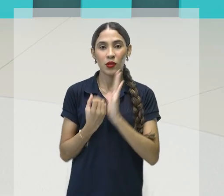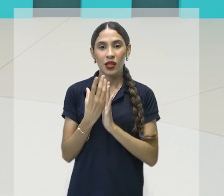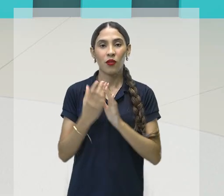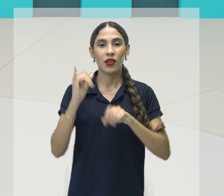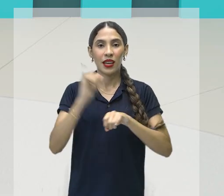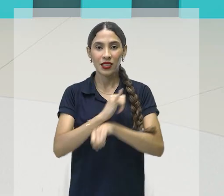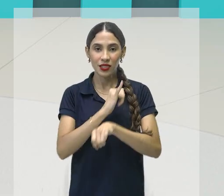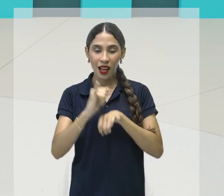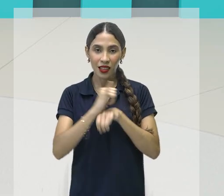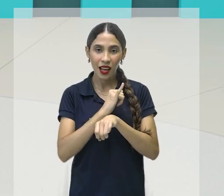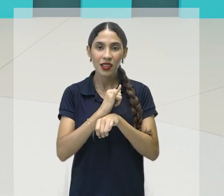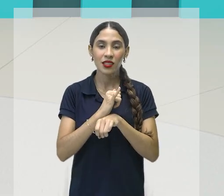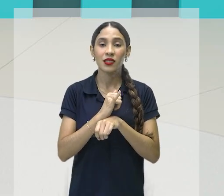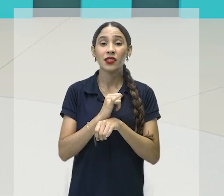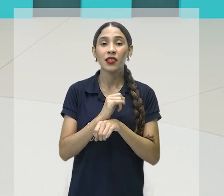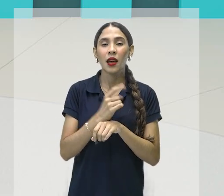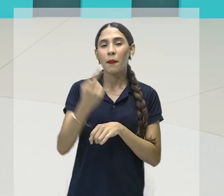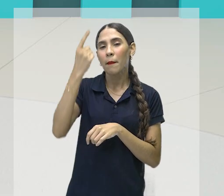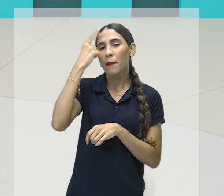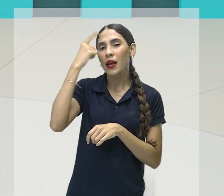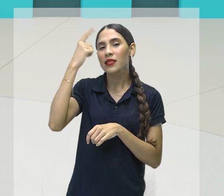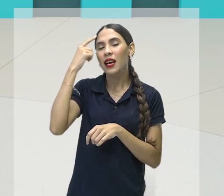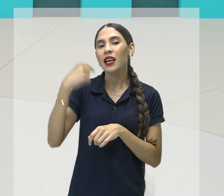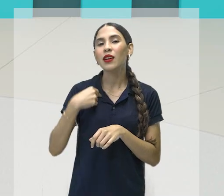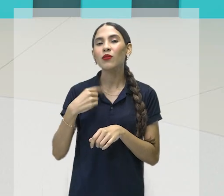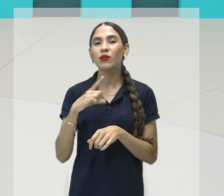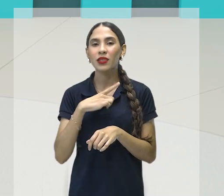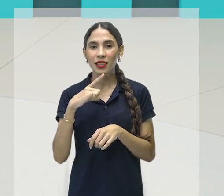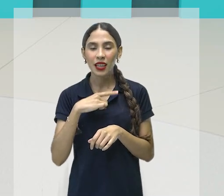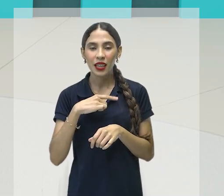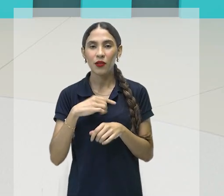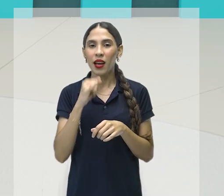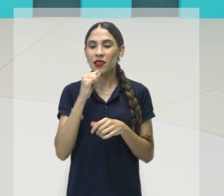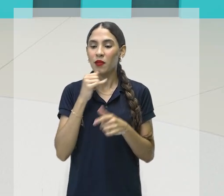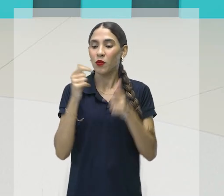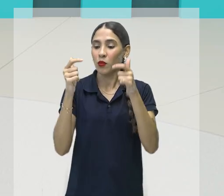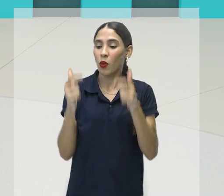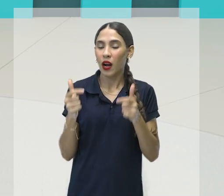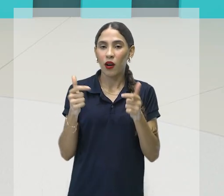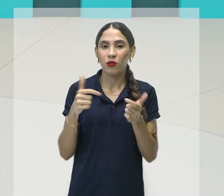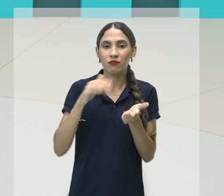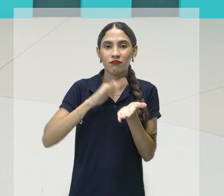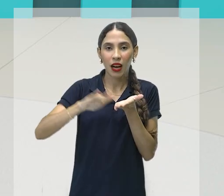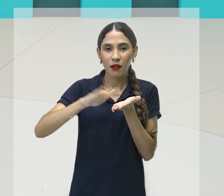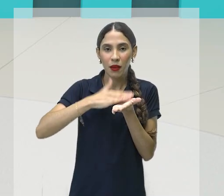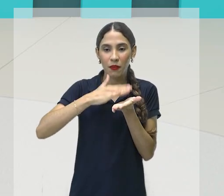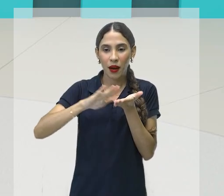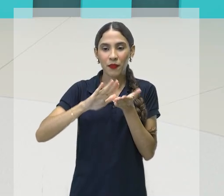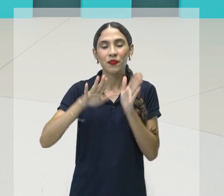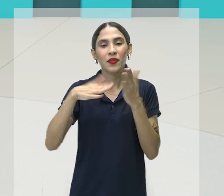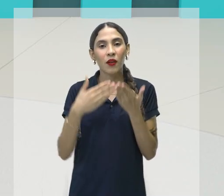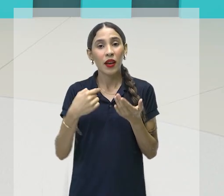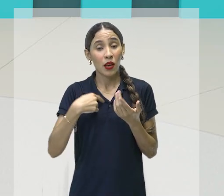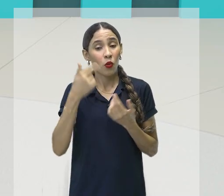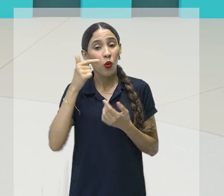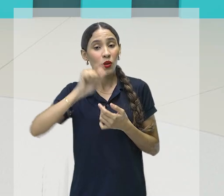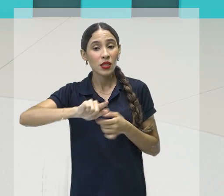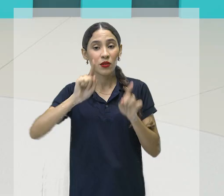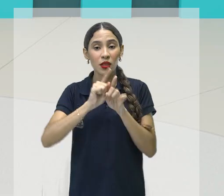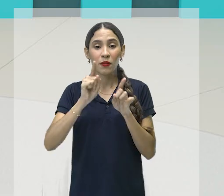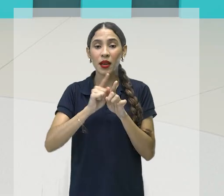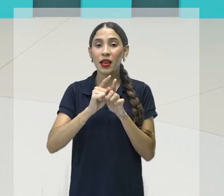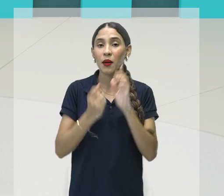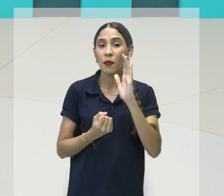com ferramentas digitais, é pensar que eu tenho um ateliê na palma da mão, onde eu